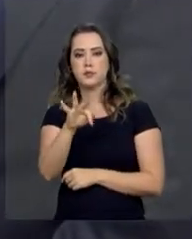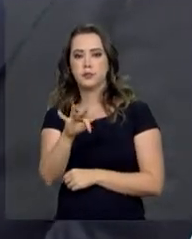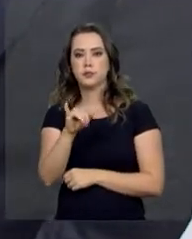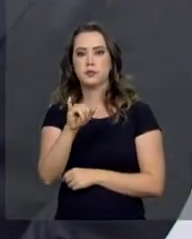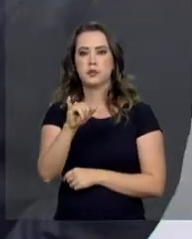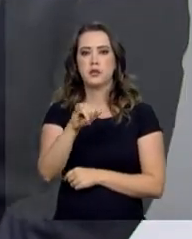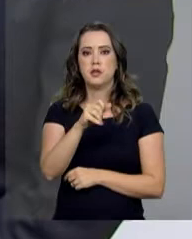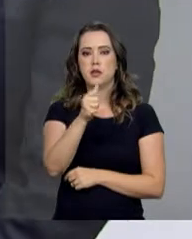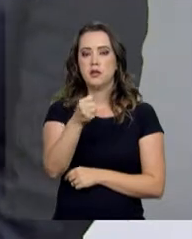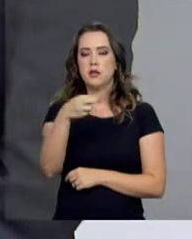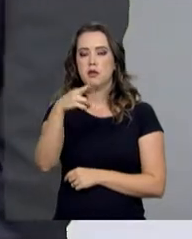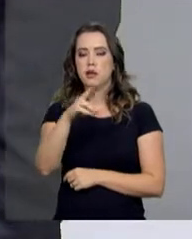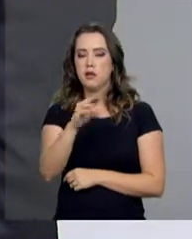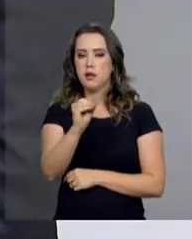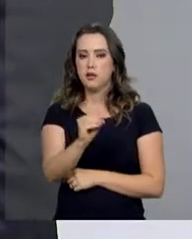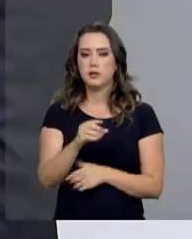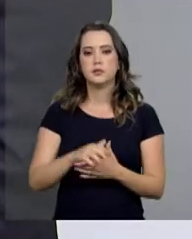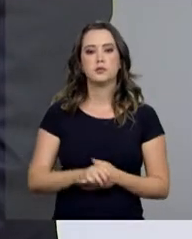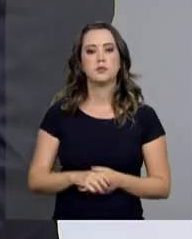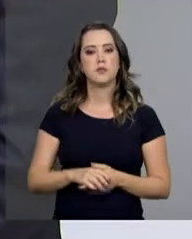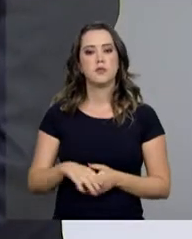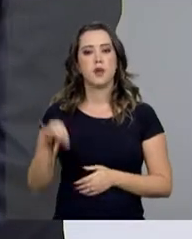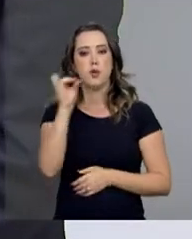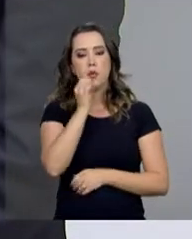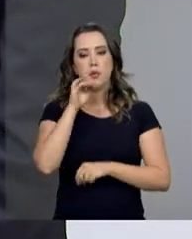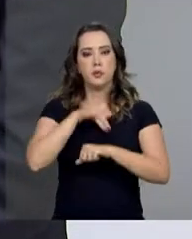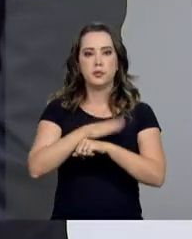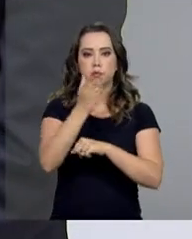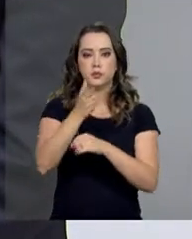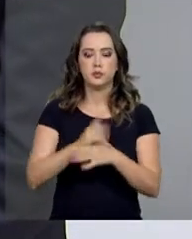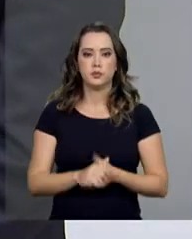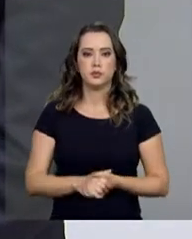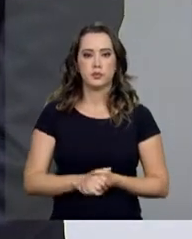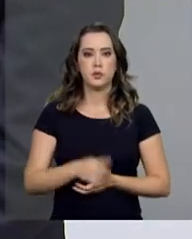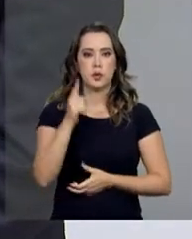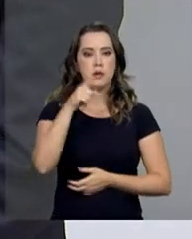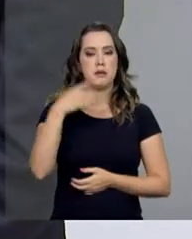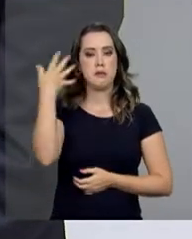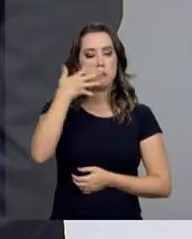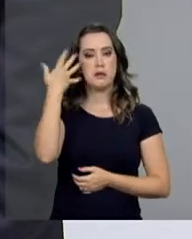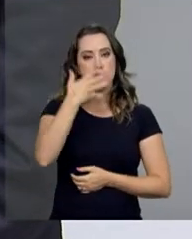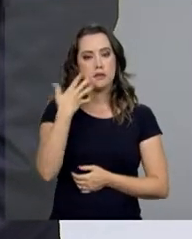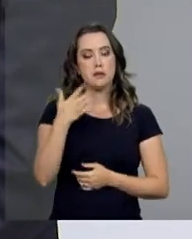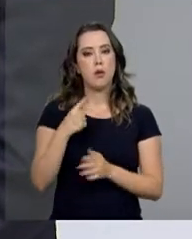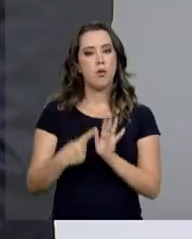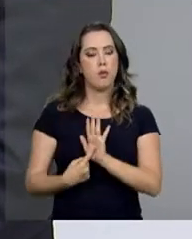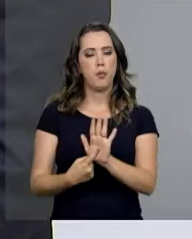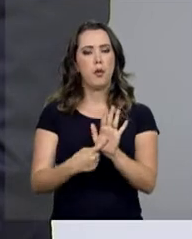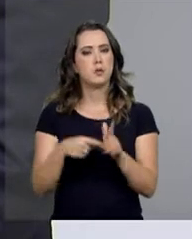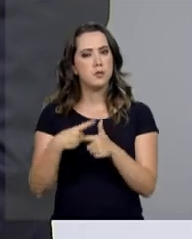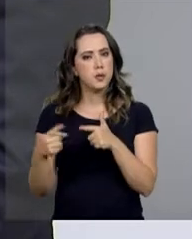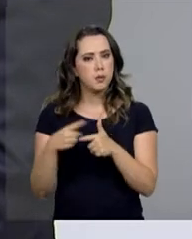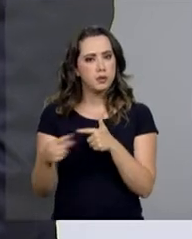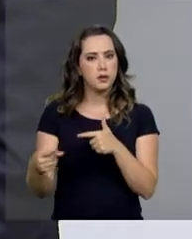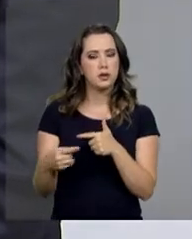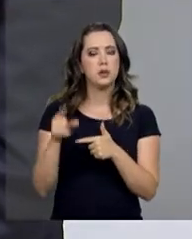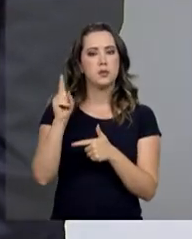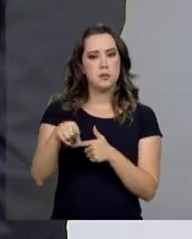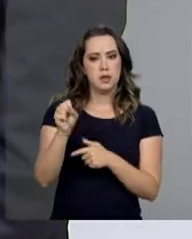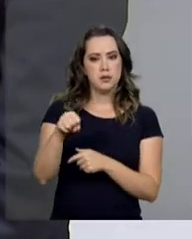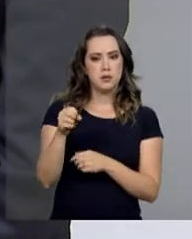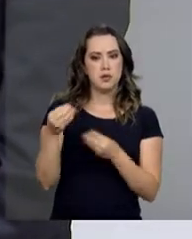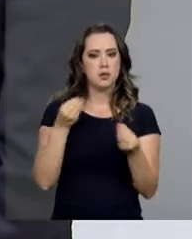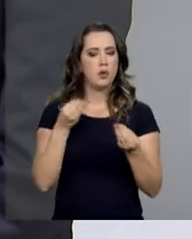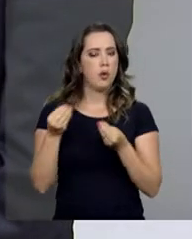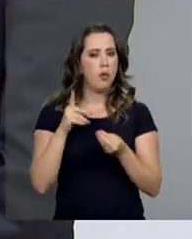martins subsecretário boa noite obrigado é bom são declarações que apresentam a intendência algum tipo de inconsistência é isso mesmo e de